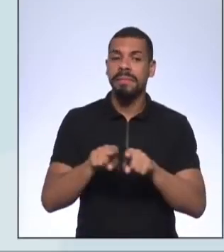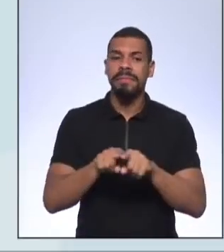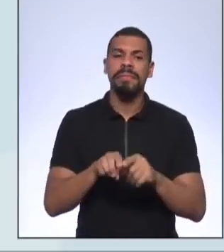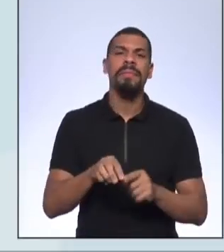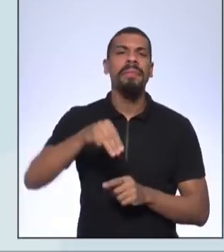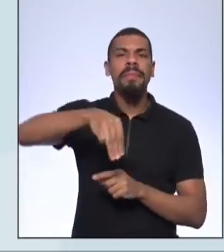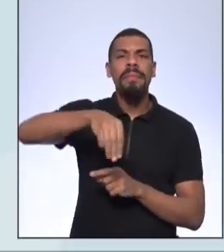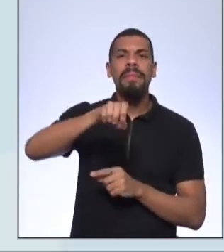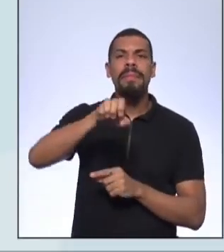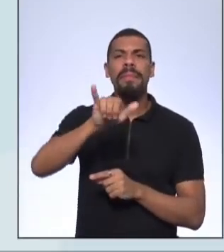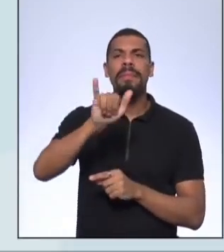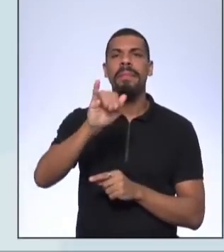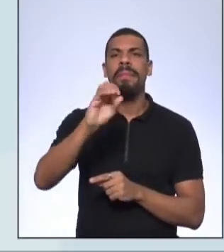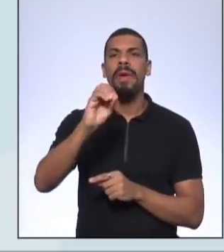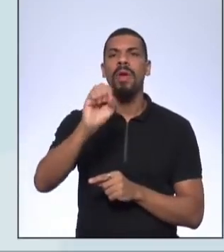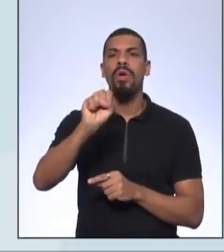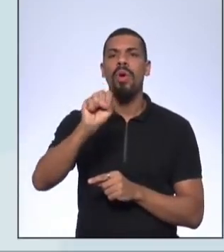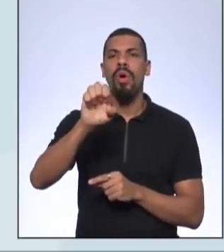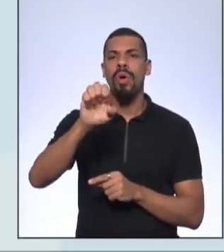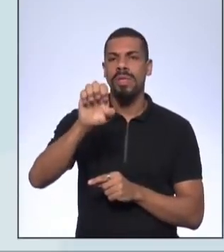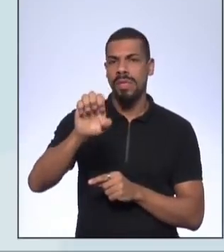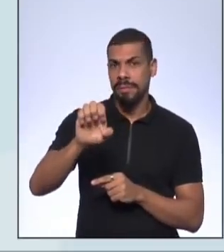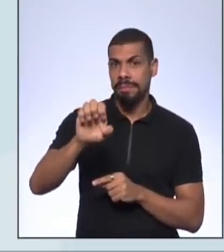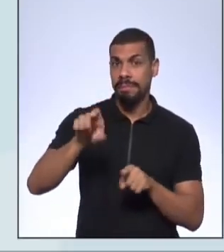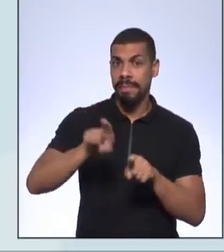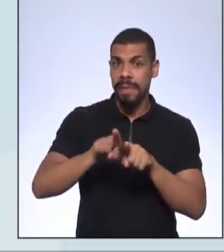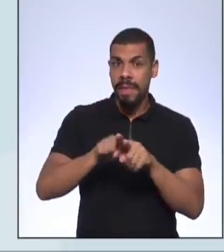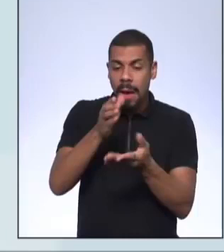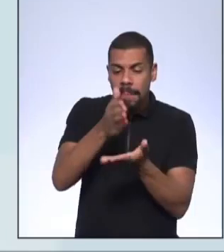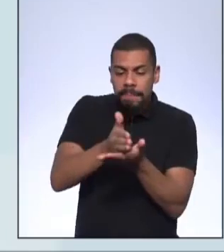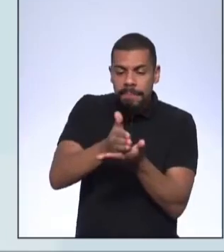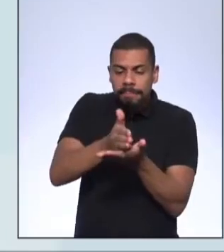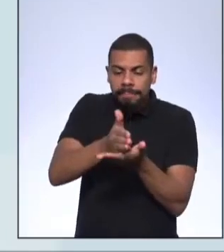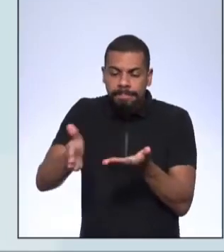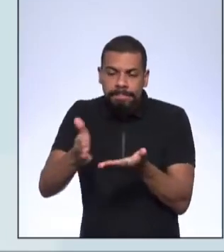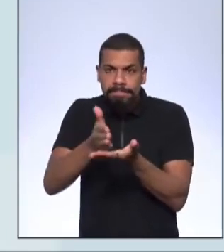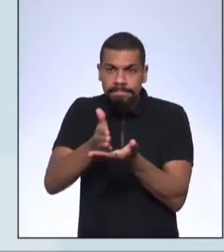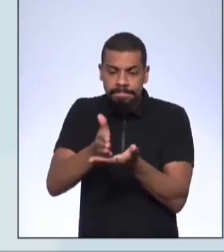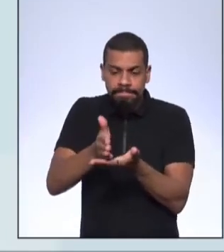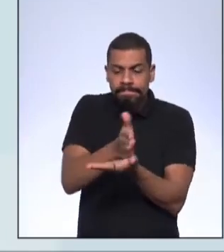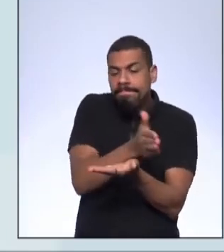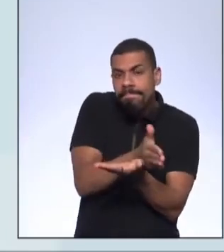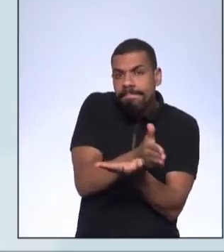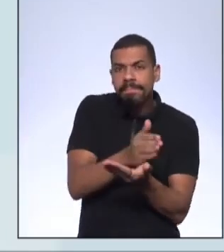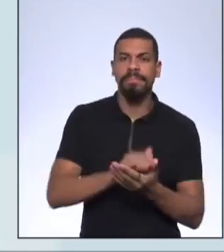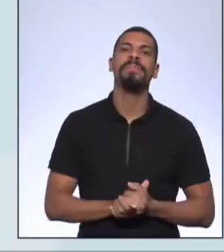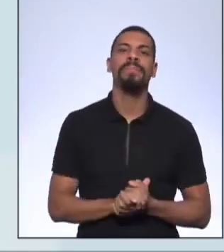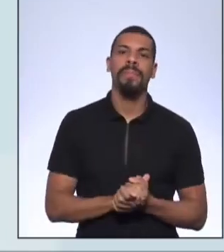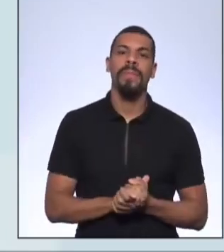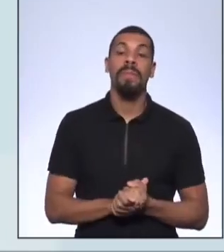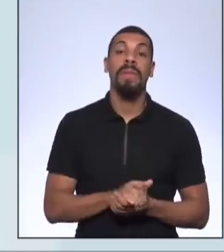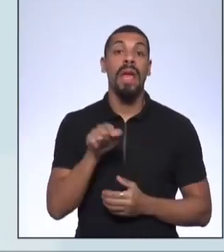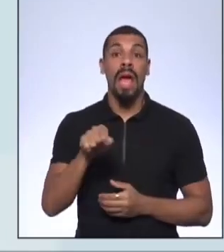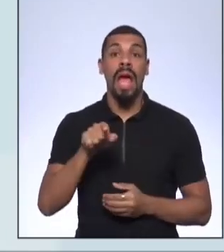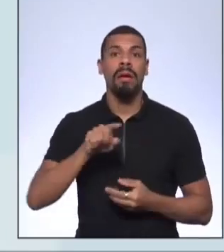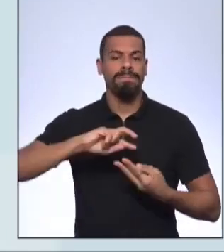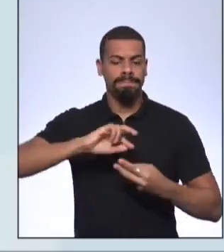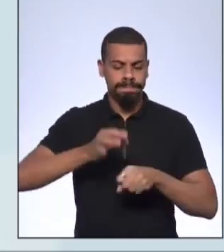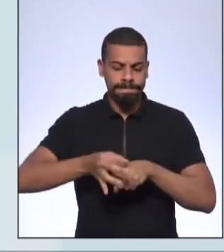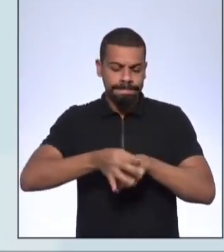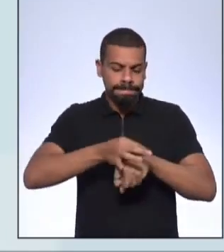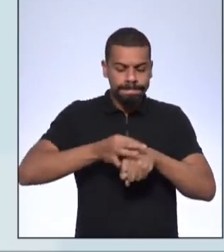o próprio nome diz, meio. Tá? Divide a célula ao meio. Tá? O material genético ele fica na